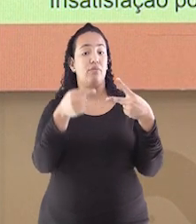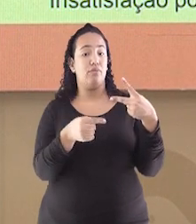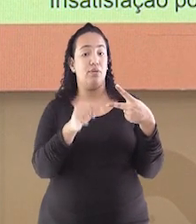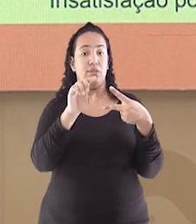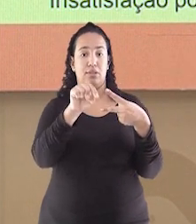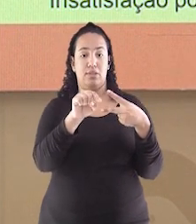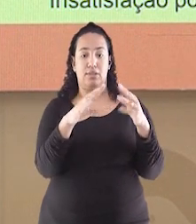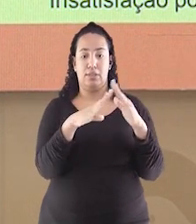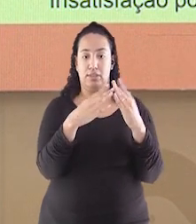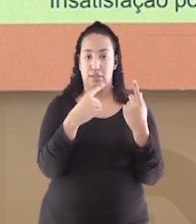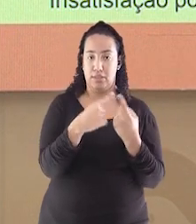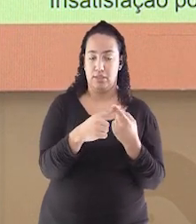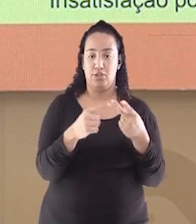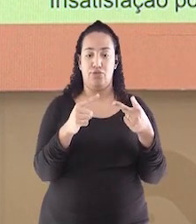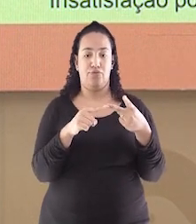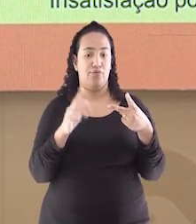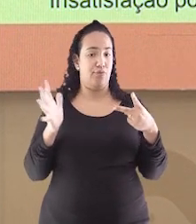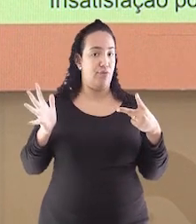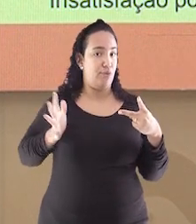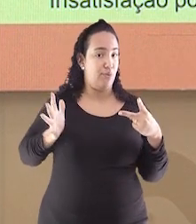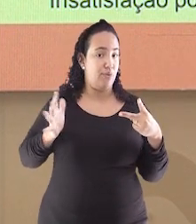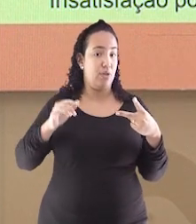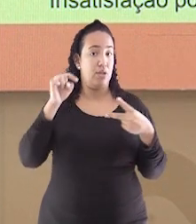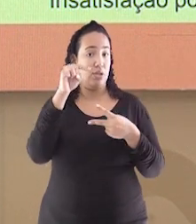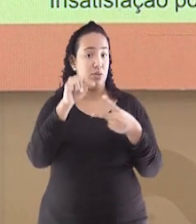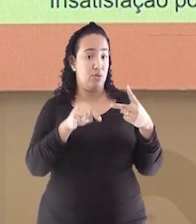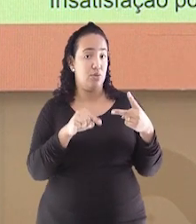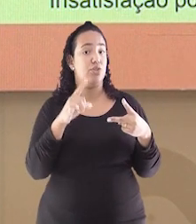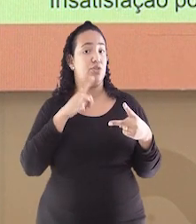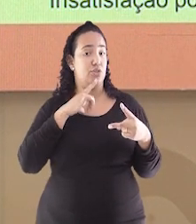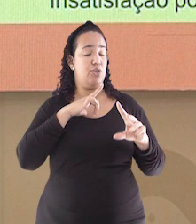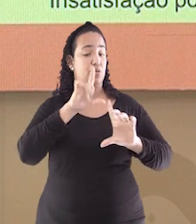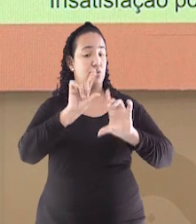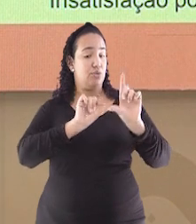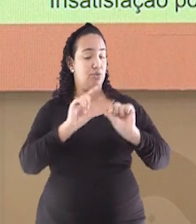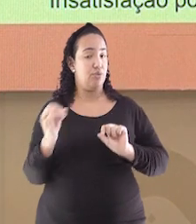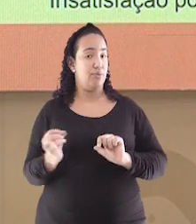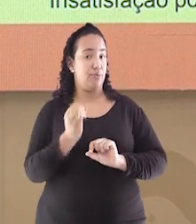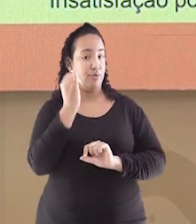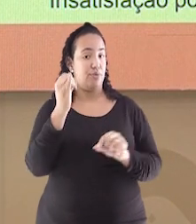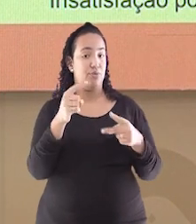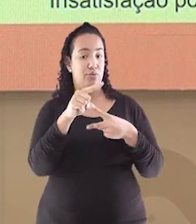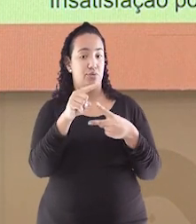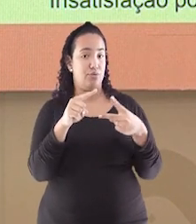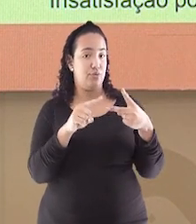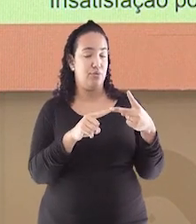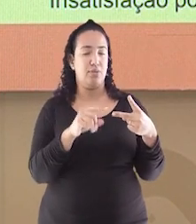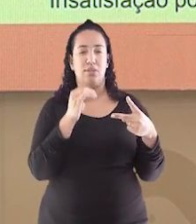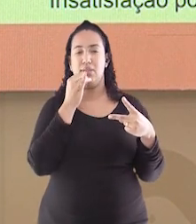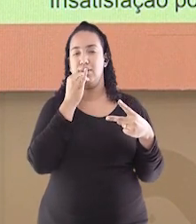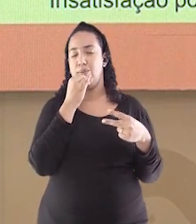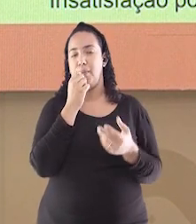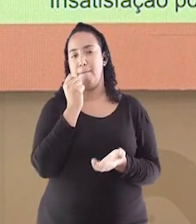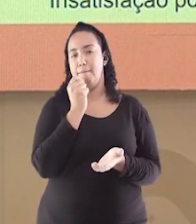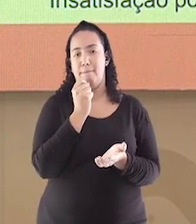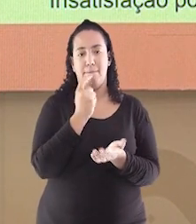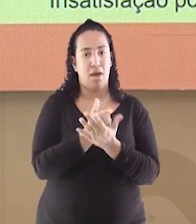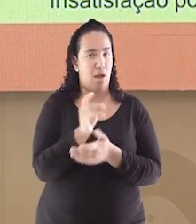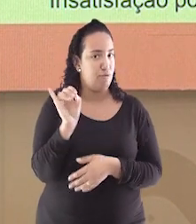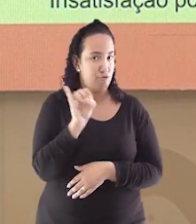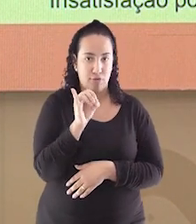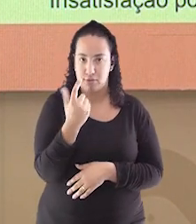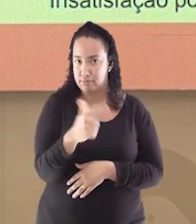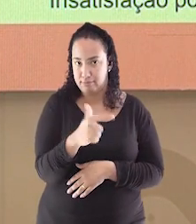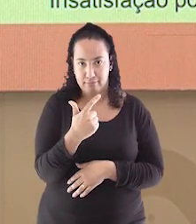o clero e a nobreza, respectivamente, possuíam privilégios. Eles eram os mais variados, como não pagar impostos, tinham